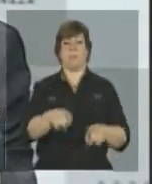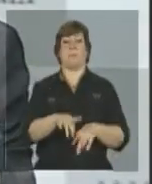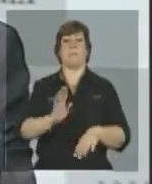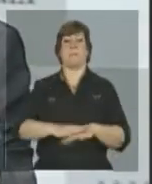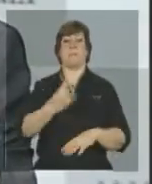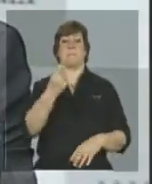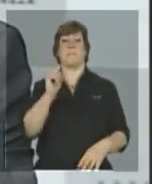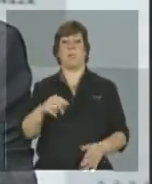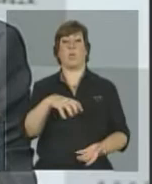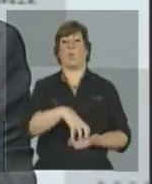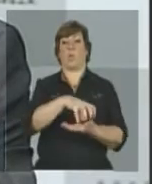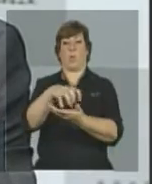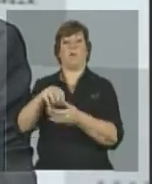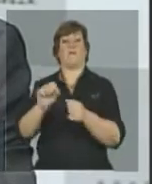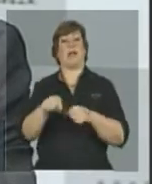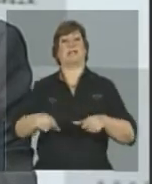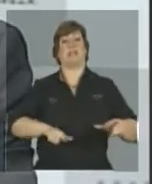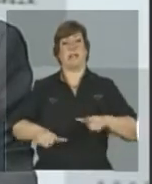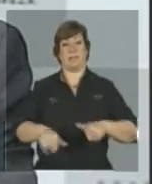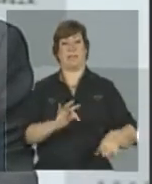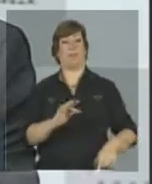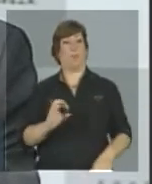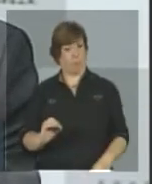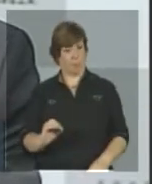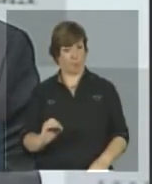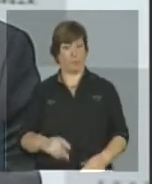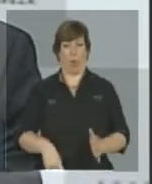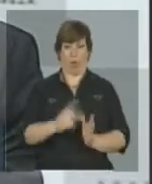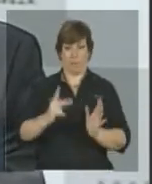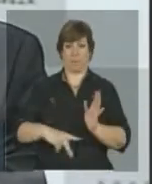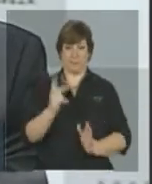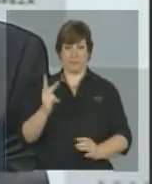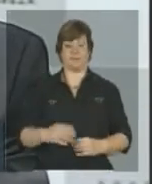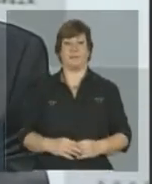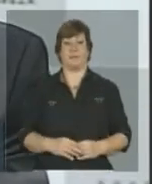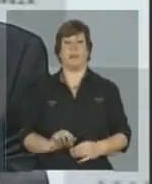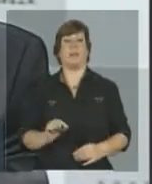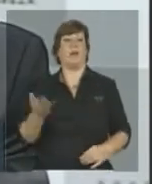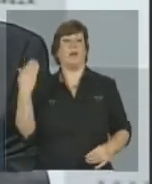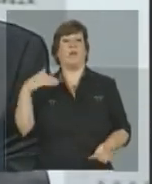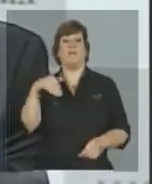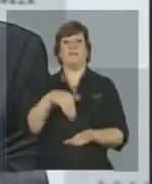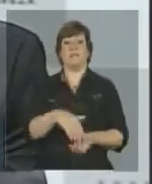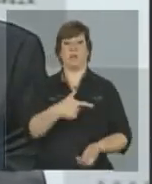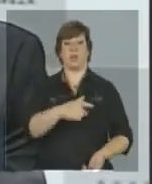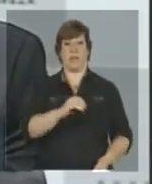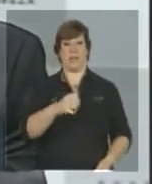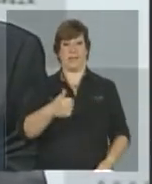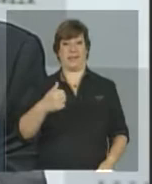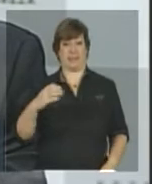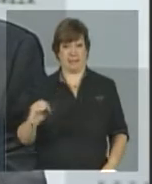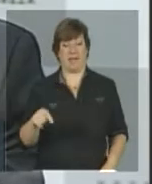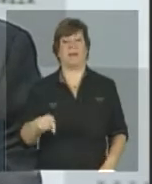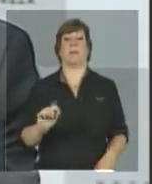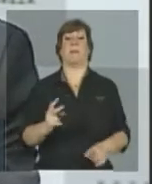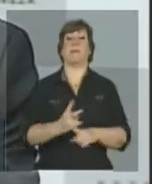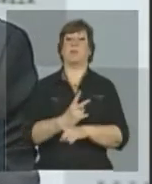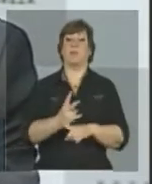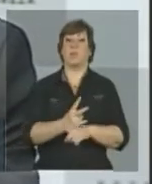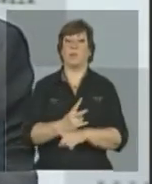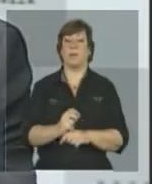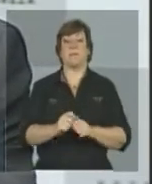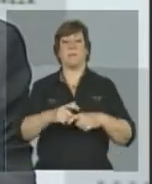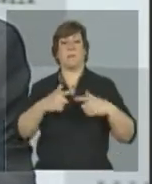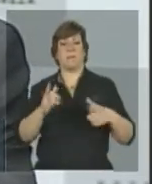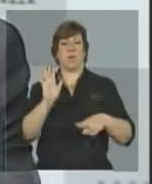de transplantes. Um grande projeto que se iniciou no final de 2010 e que procura dar uma maior agilidade